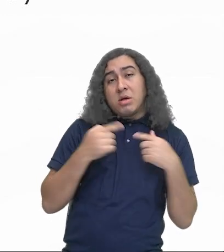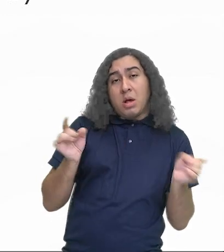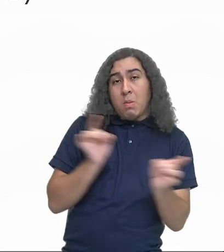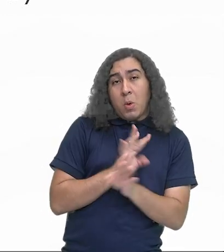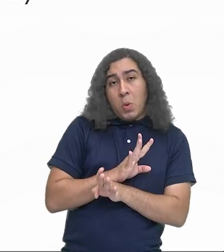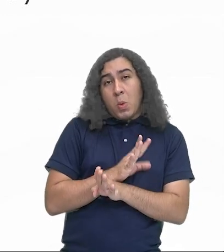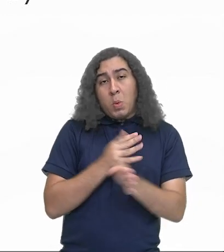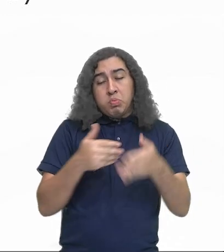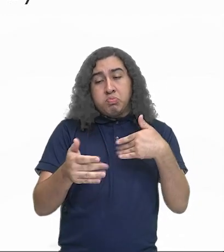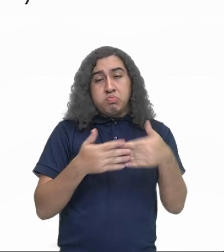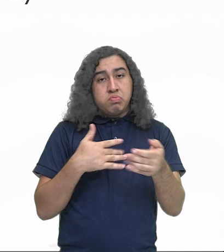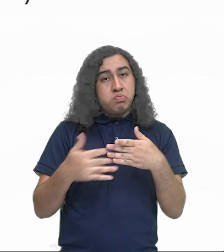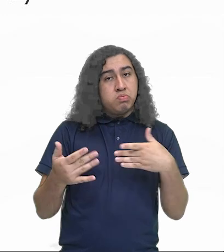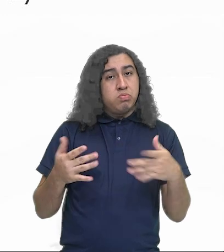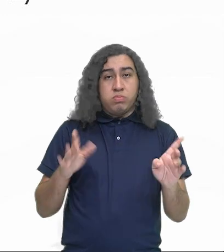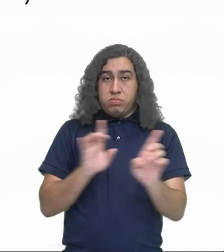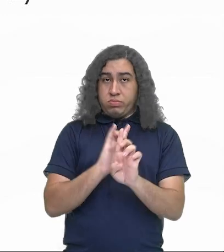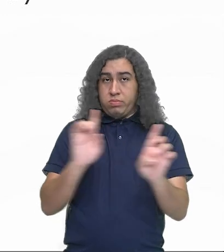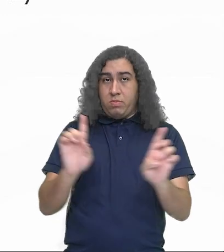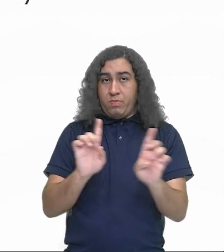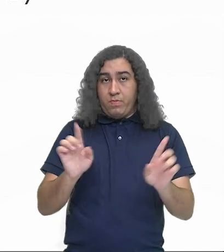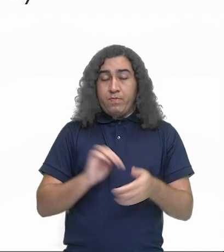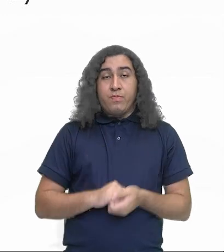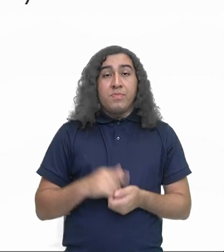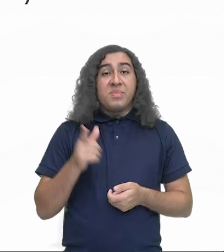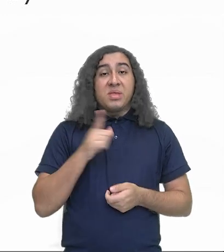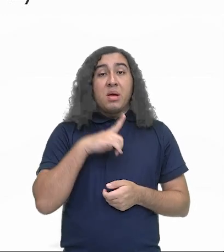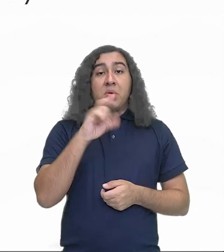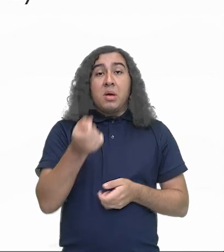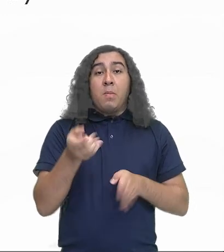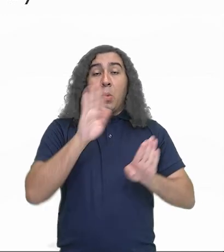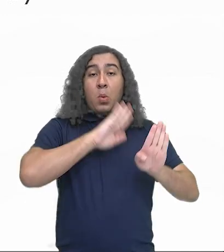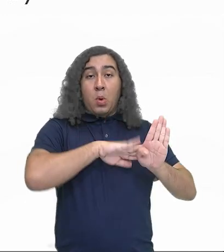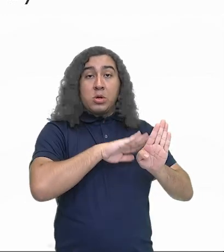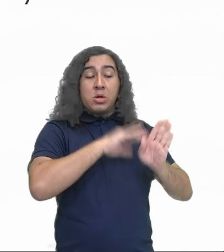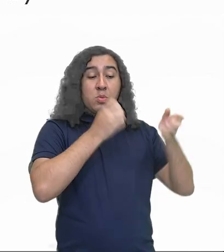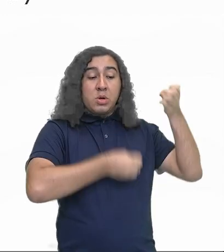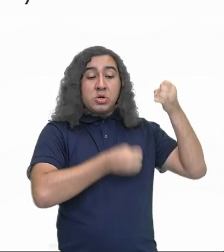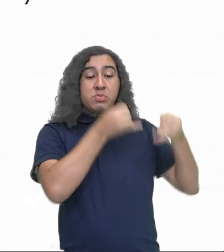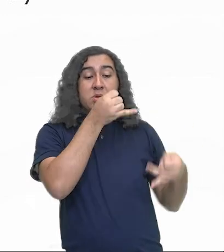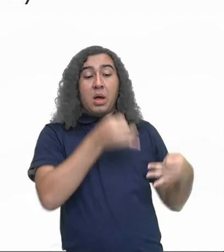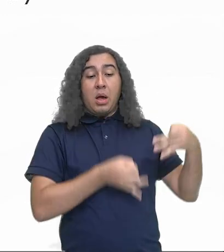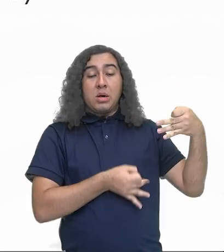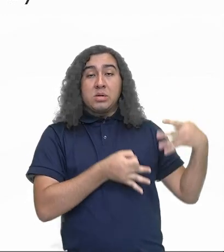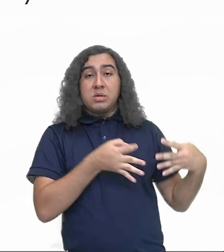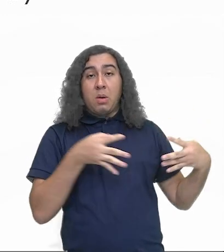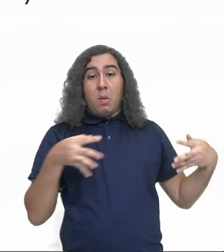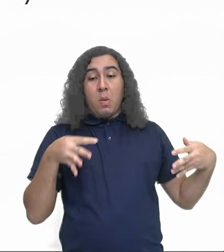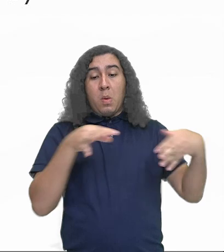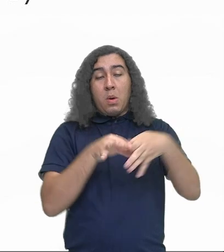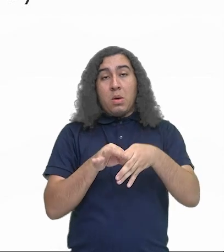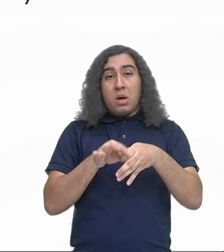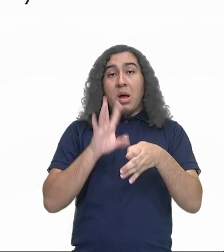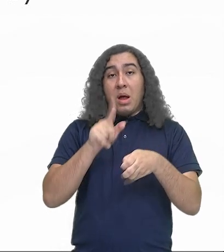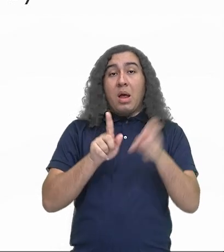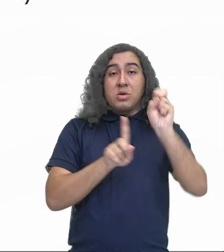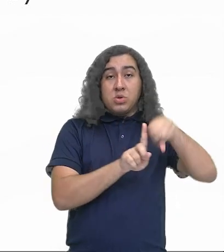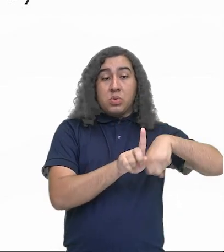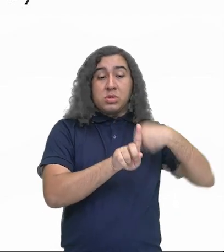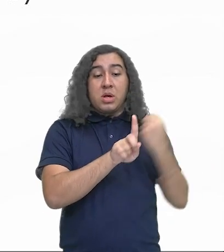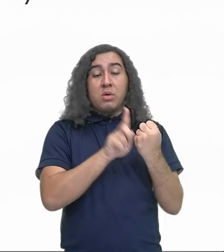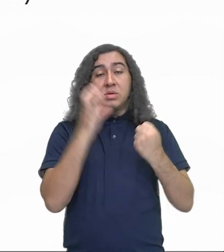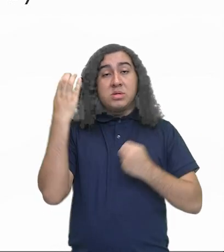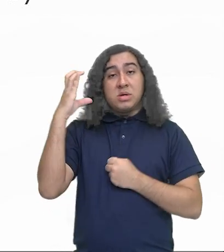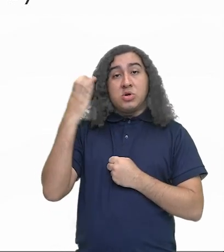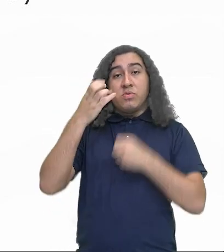De qualquer forma? Não. Existe uma explicação social, científica,